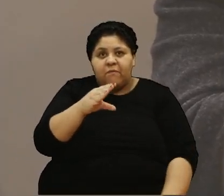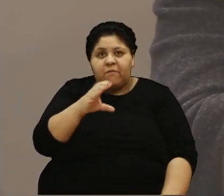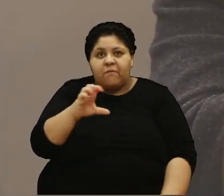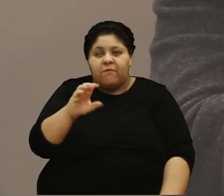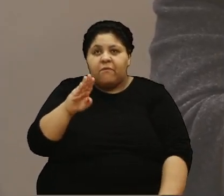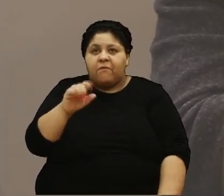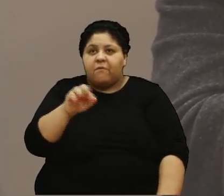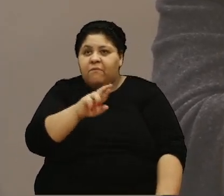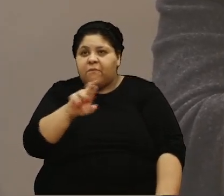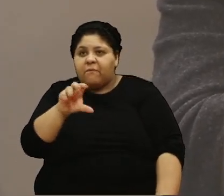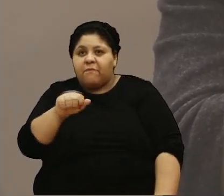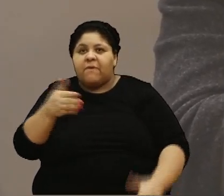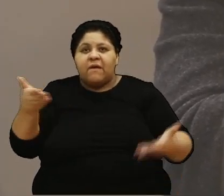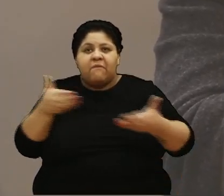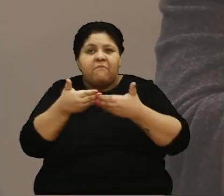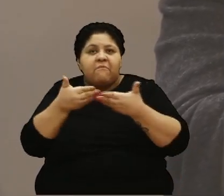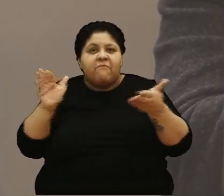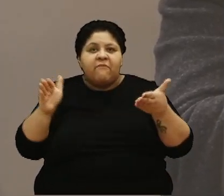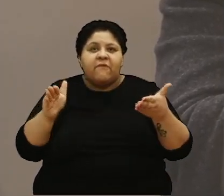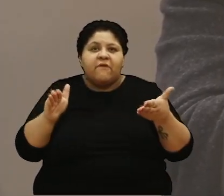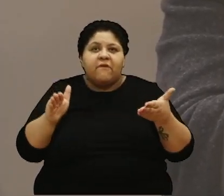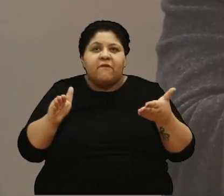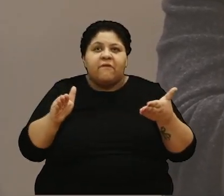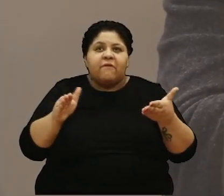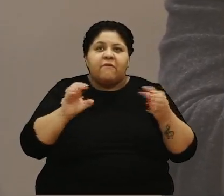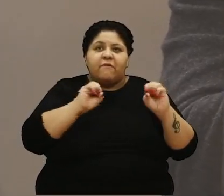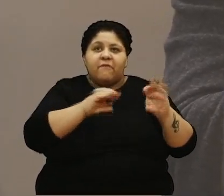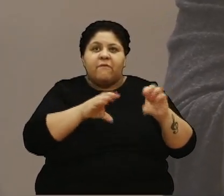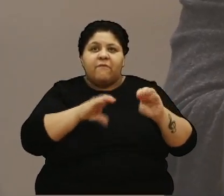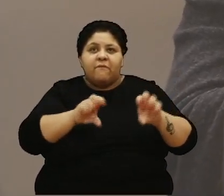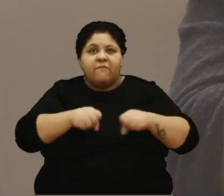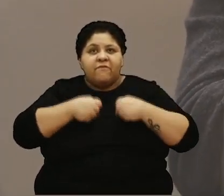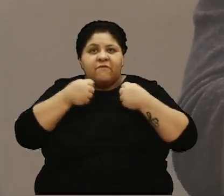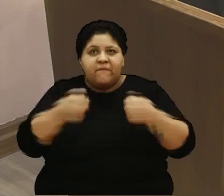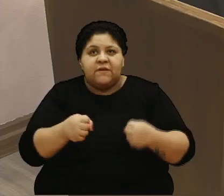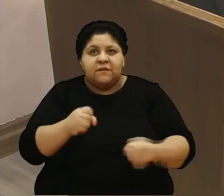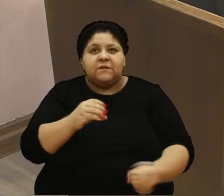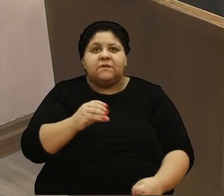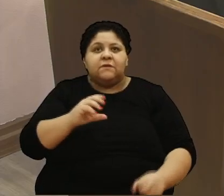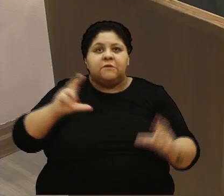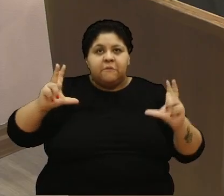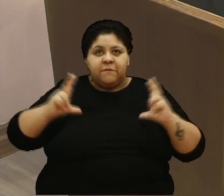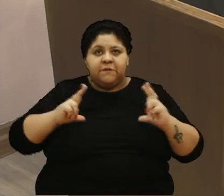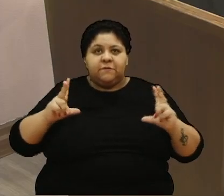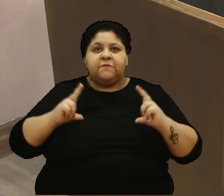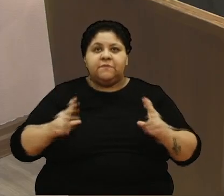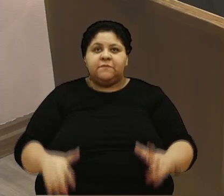aqui à disposição para ministrar algumas aulas de defesa pessoal.